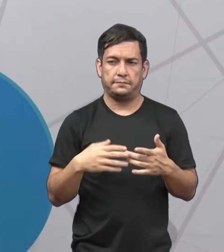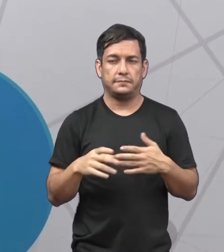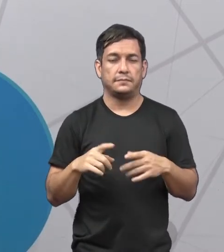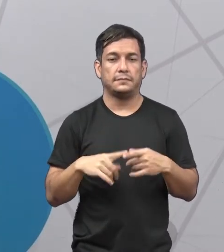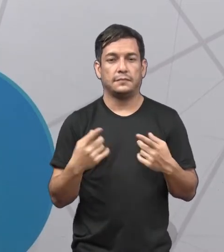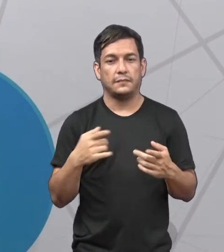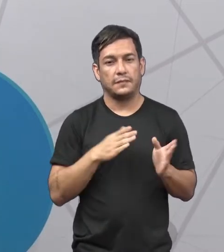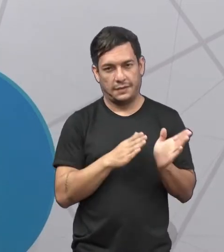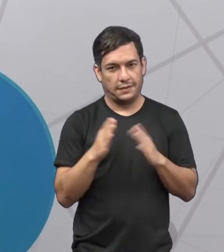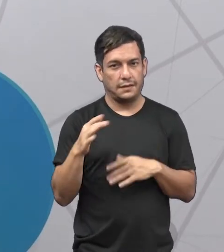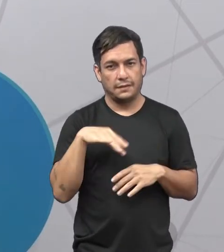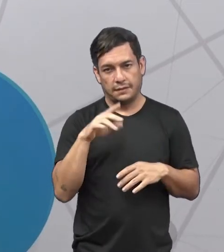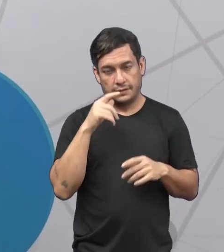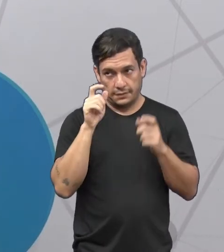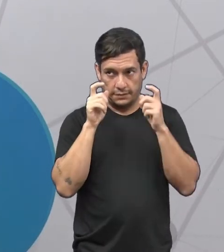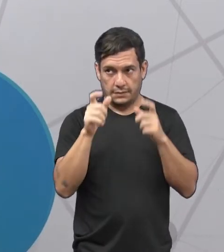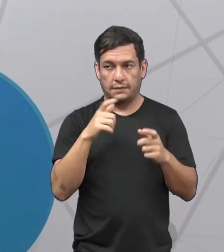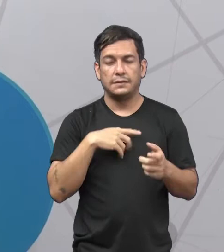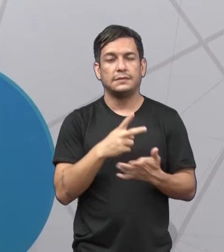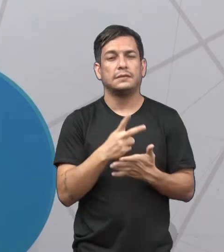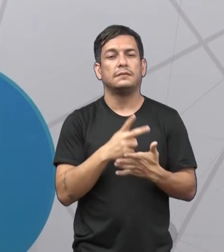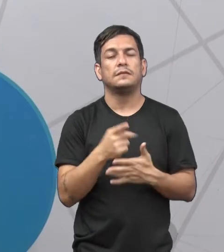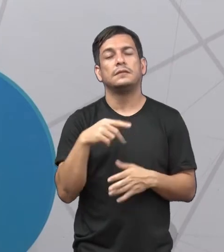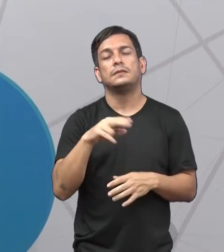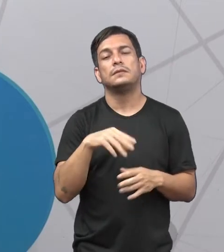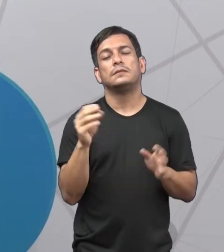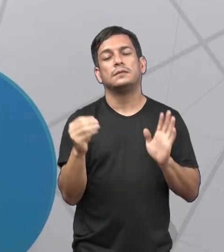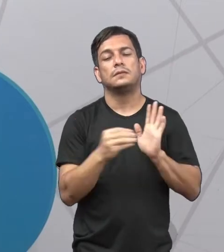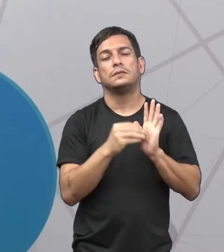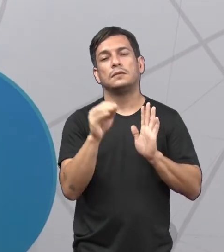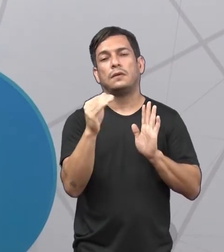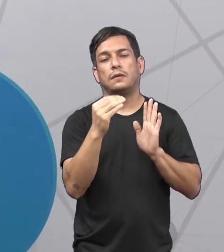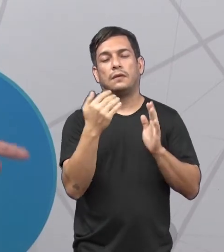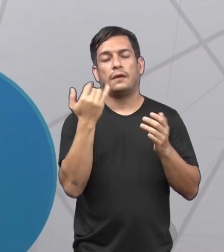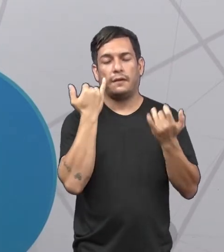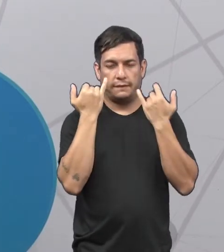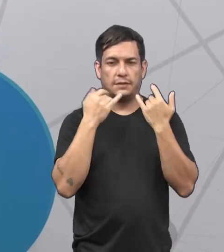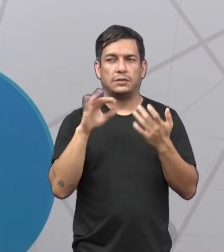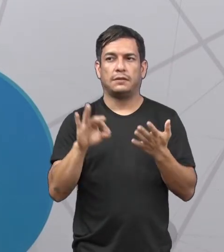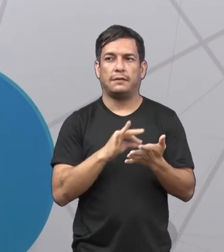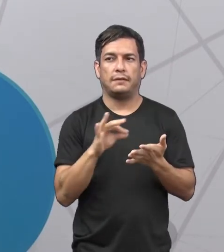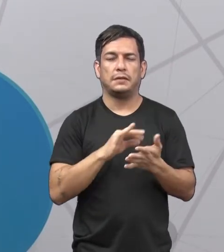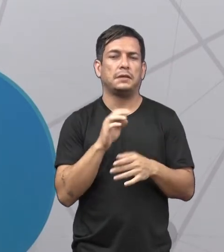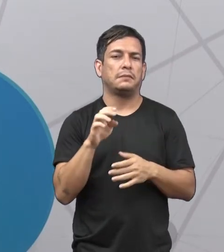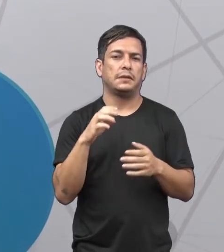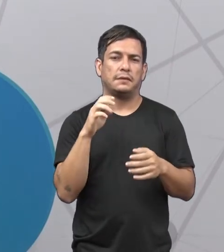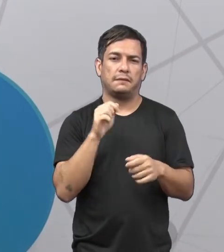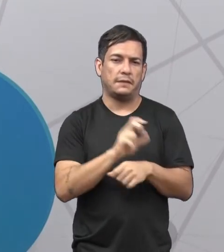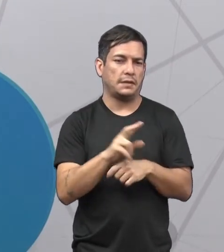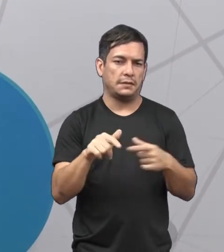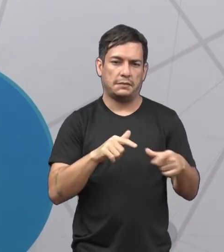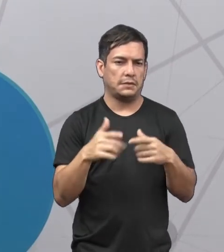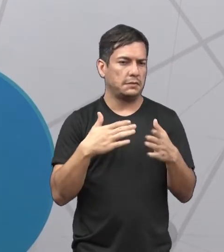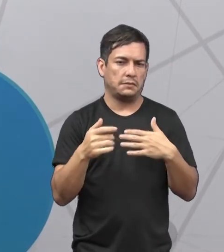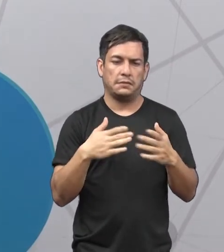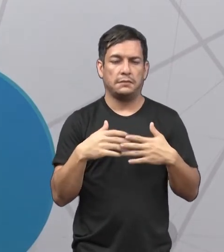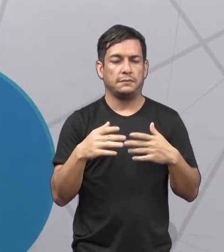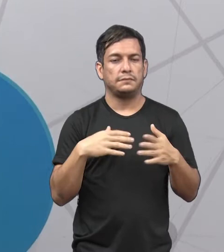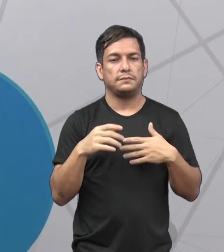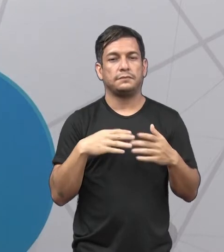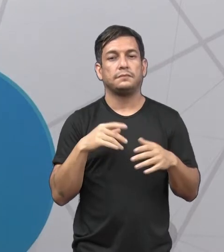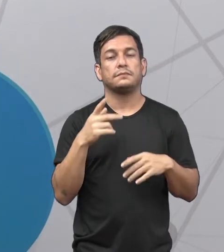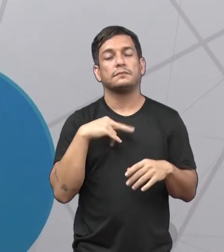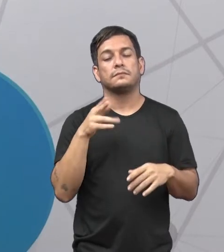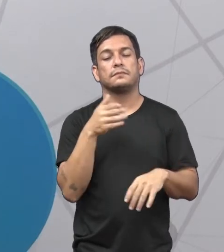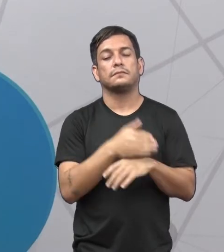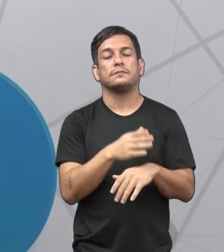se não, daqui para frente prestem atenção. Sempre que vocês vão preencher alguma coisa, ficha de cadastro para emprego, qualquer ficha, de repente você